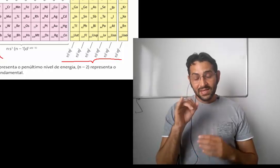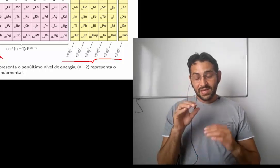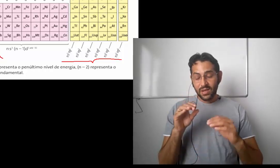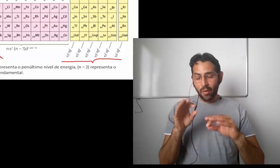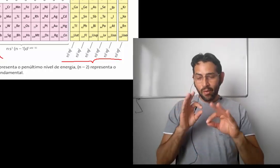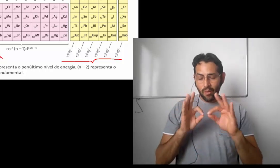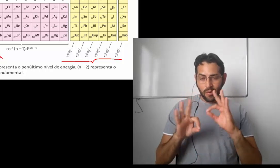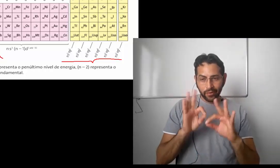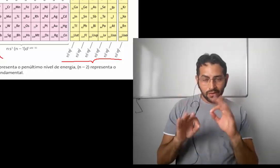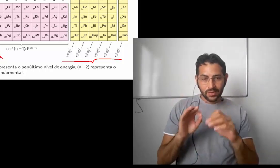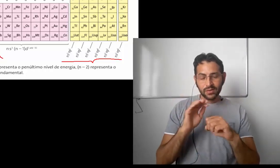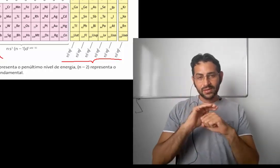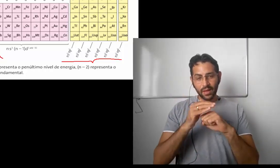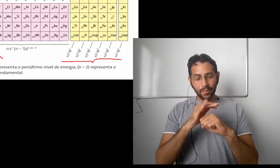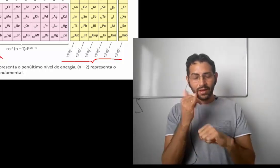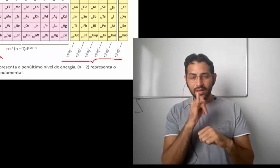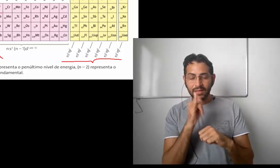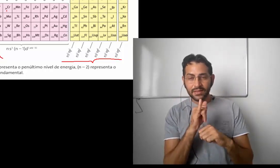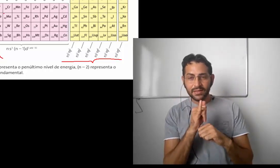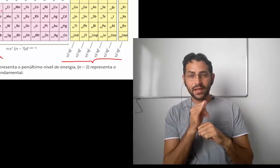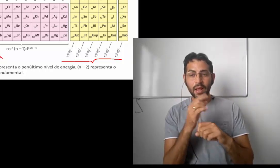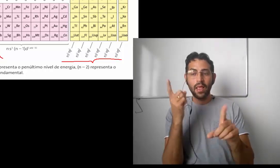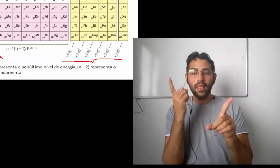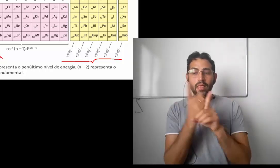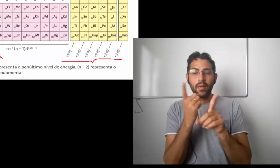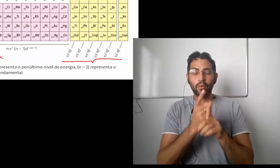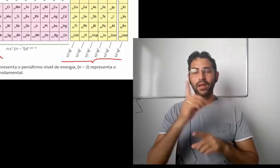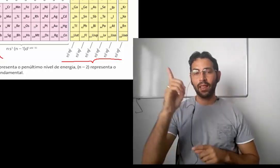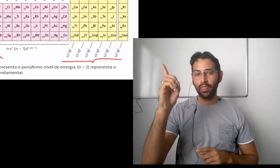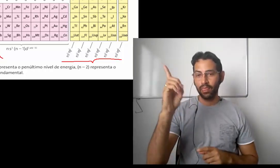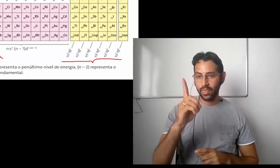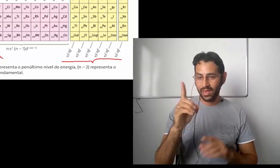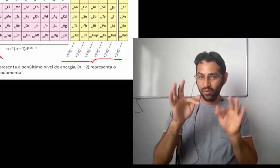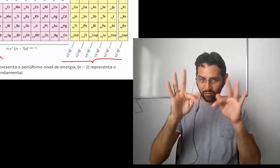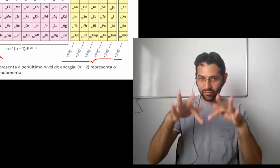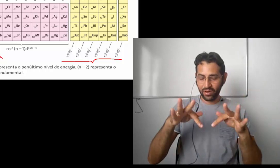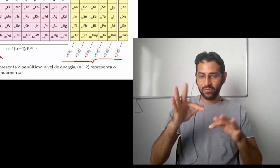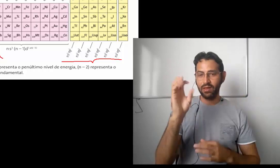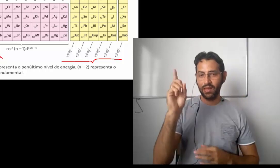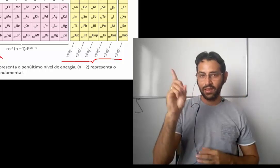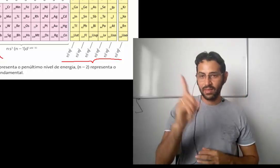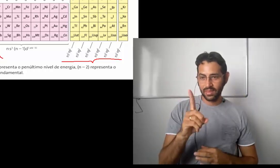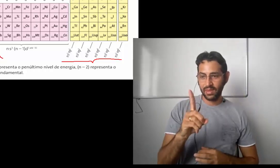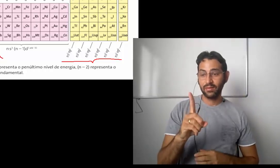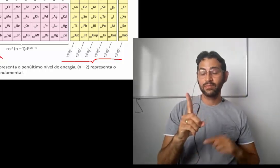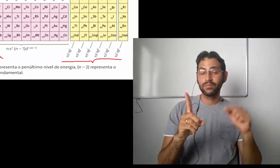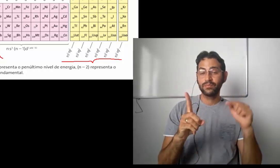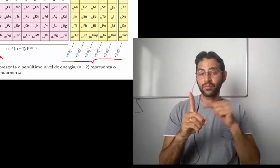vai chegar ao último, né? Se esse último for D, a gente já sabe que se trata de um metal.